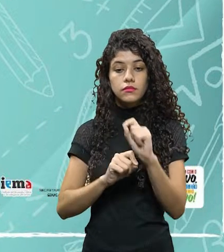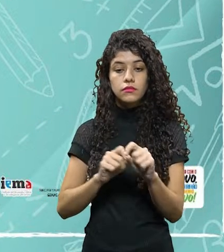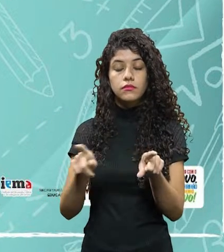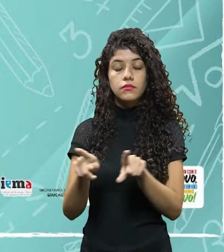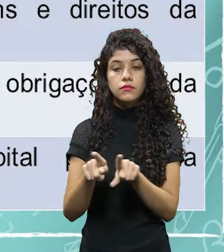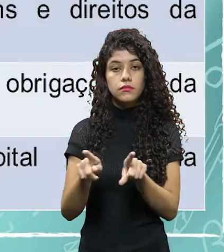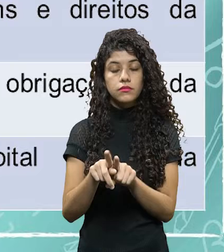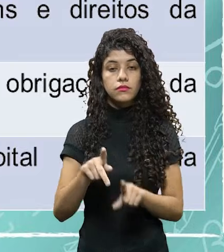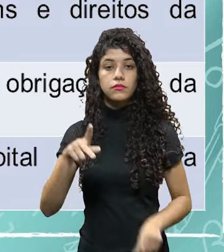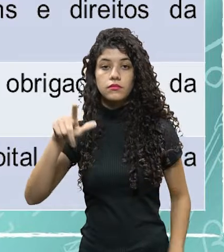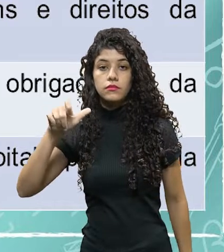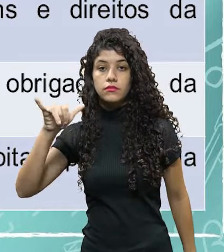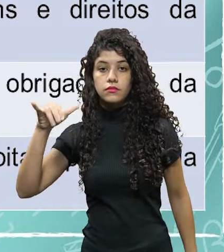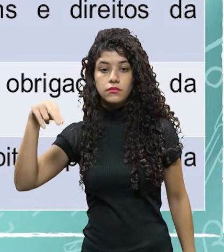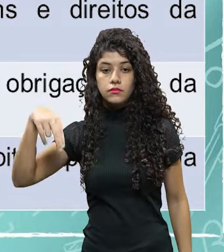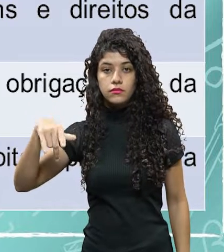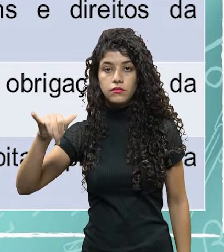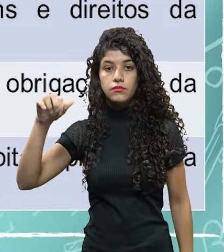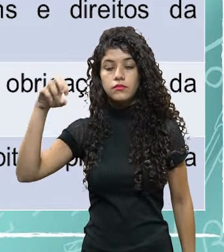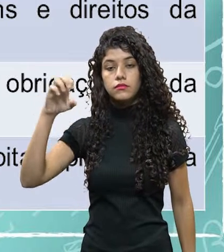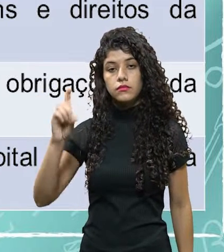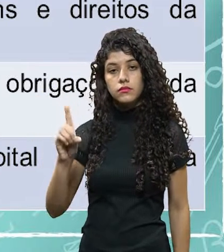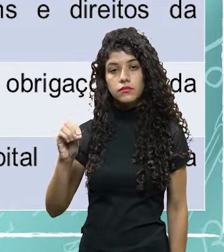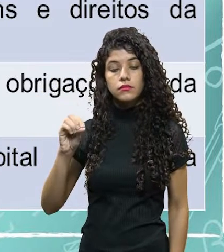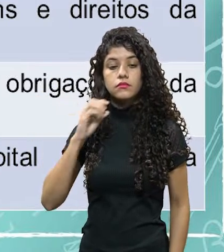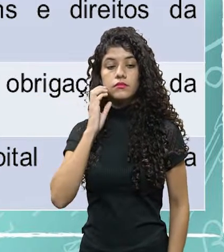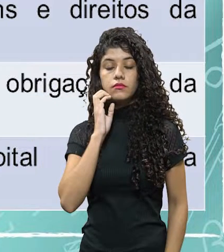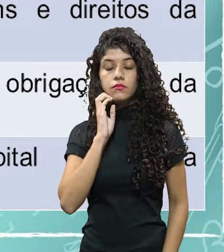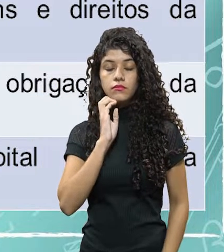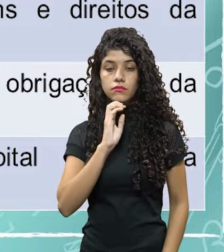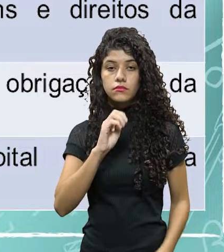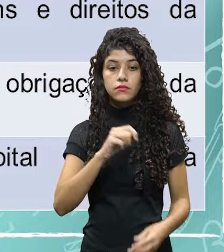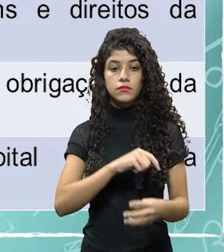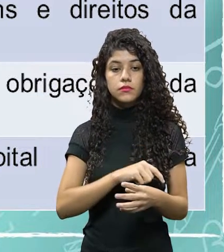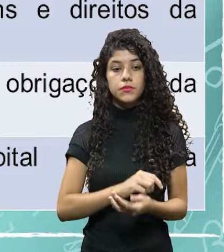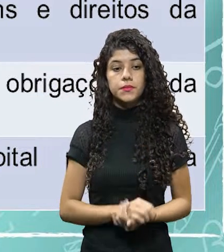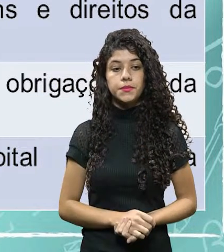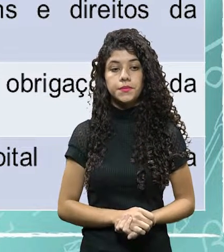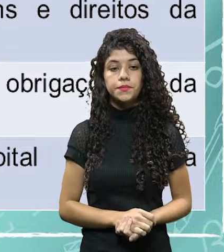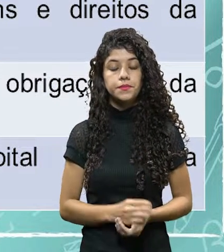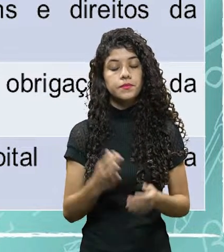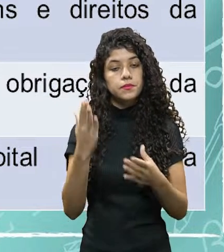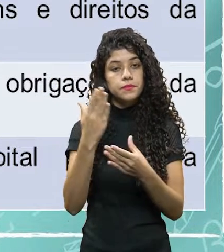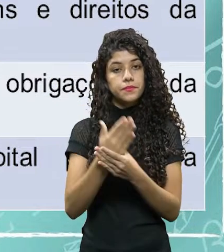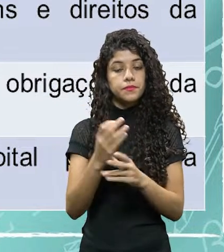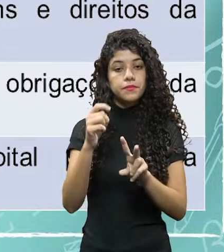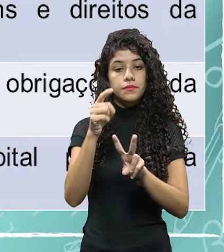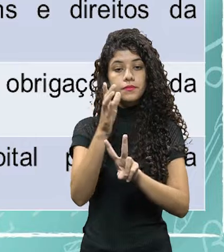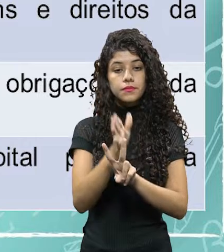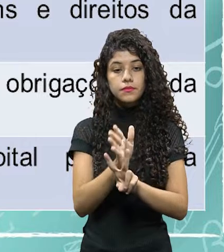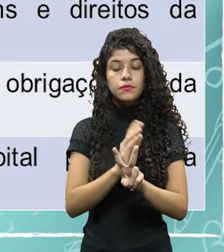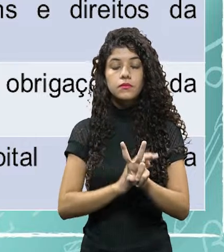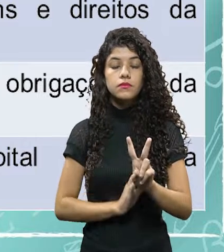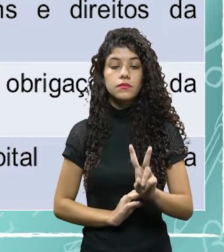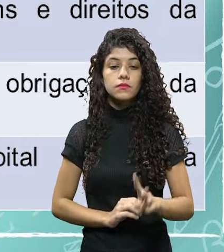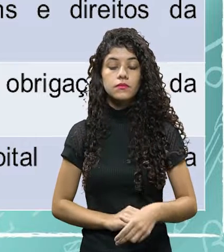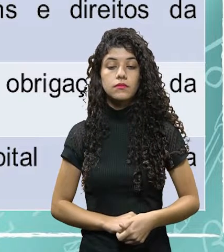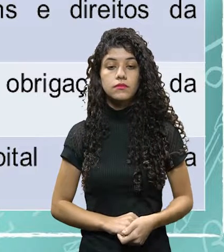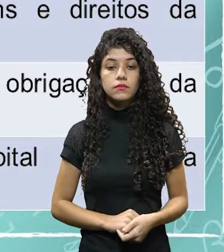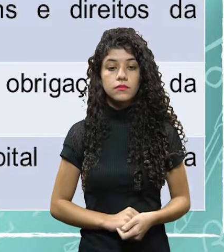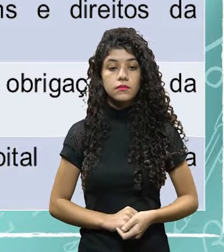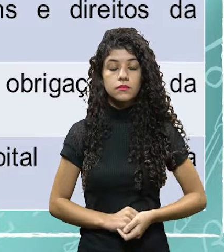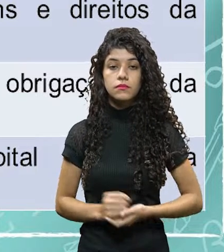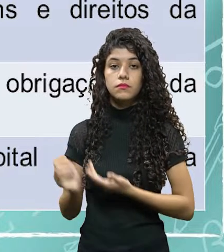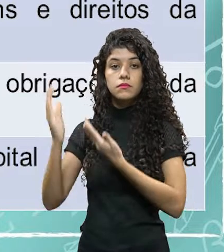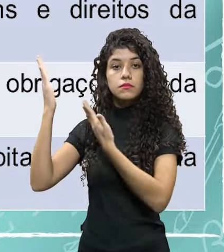líquido. O balanço patrimonial é dividido em ativo, passivo e patrimônio líquido. Nesse quadro